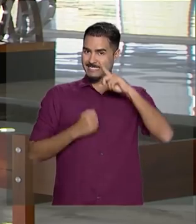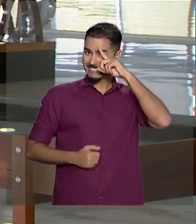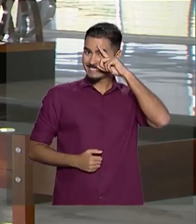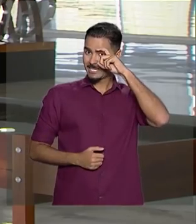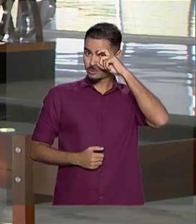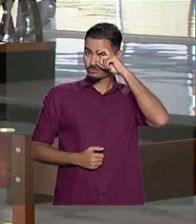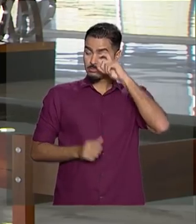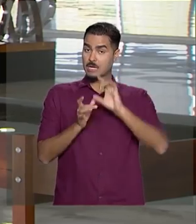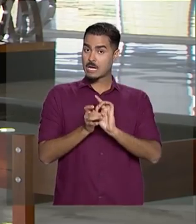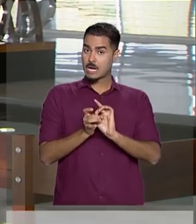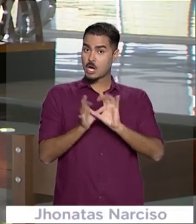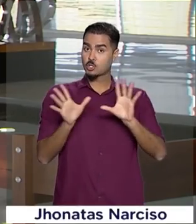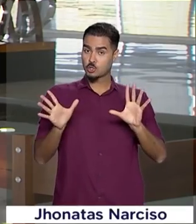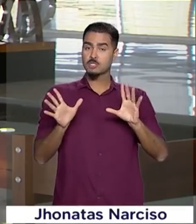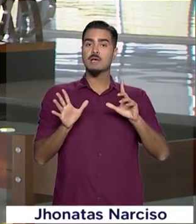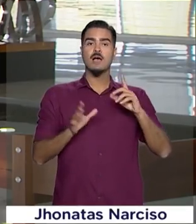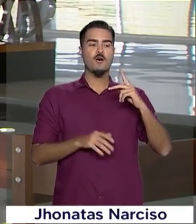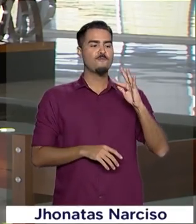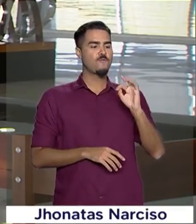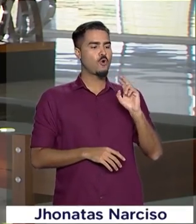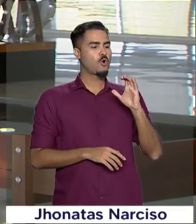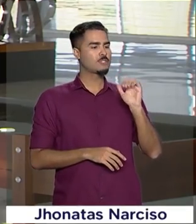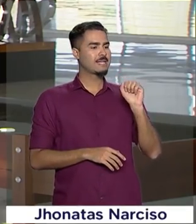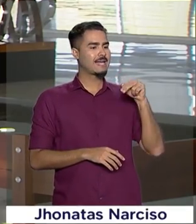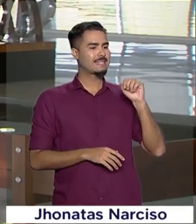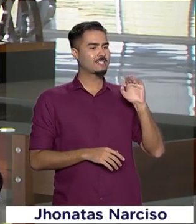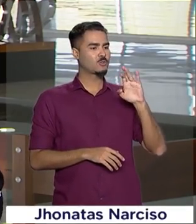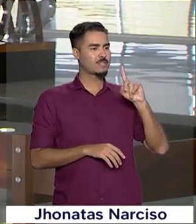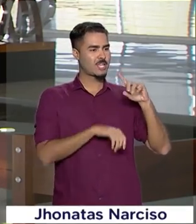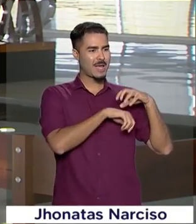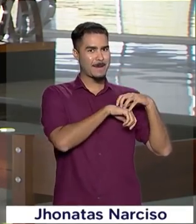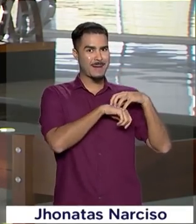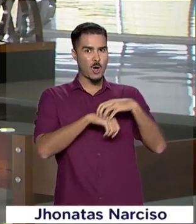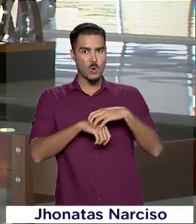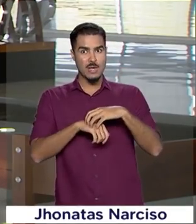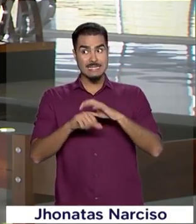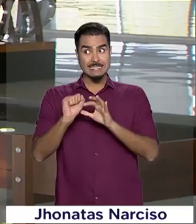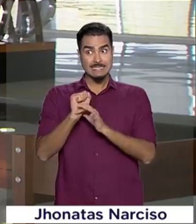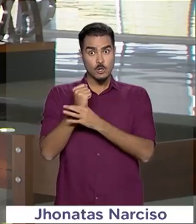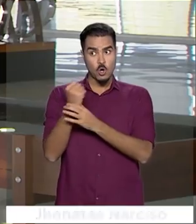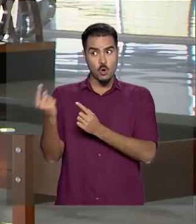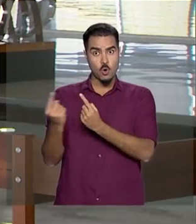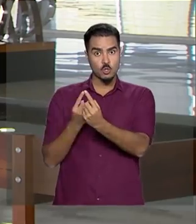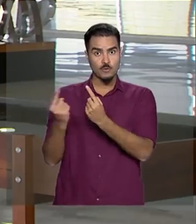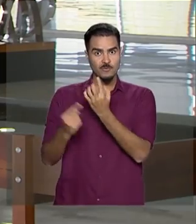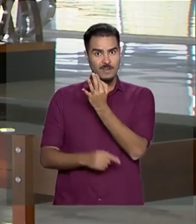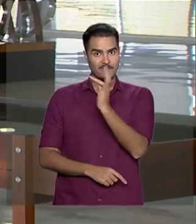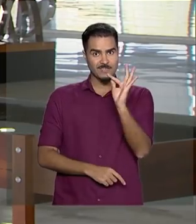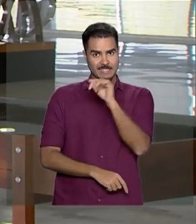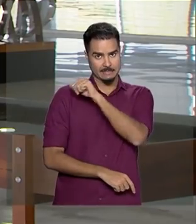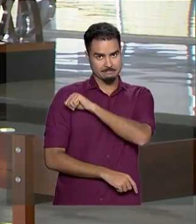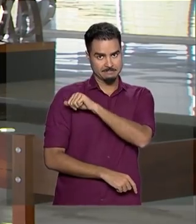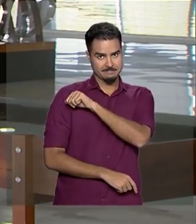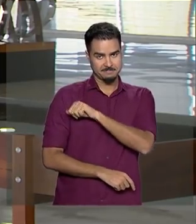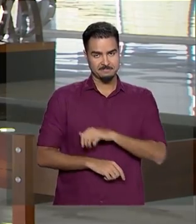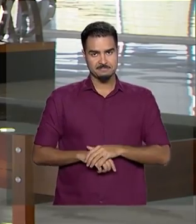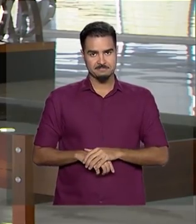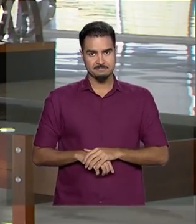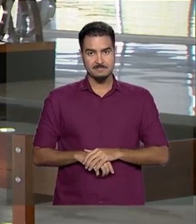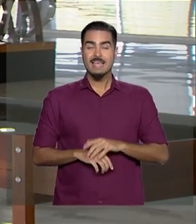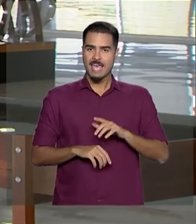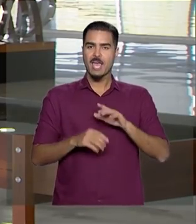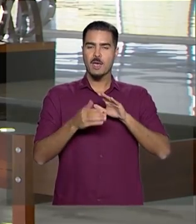Moro, autorizou a atuação da Força Nacional em ações de segurança nas rodovias federais do Rio de Janeiro.